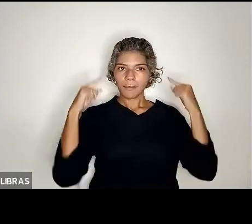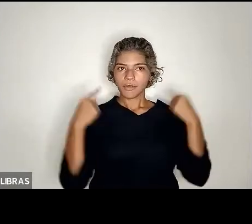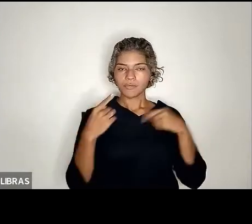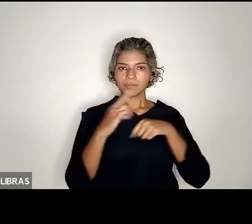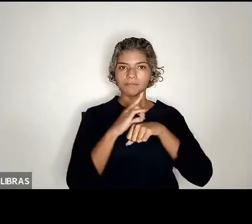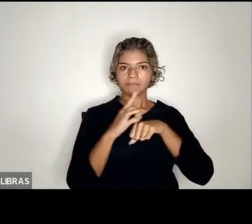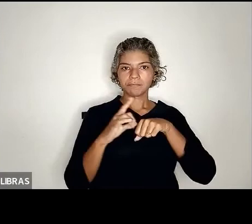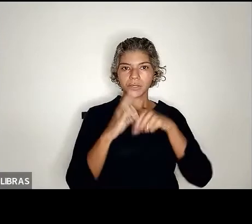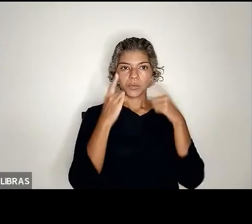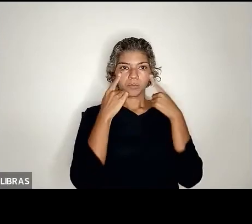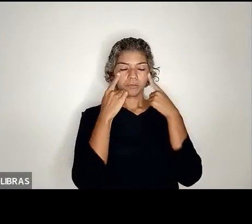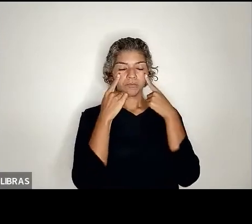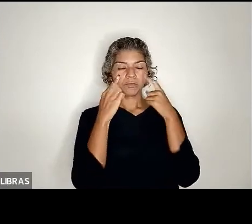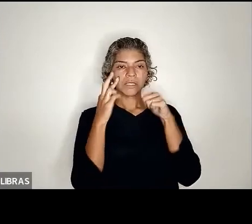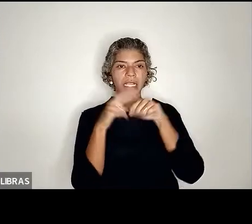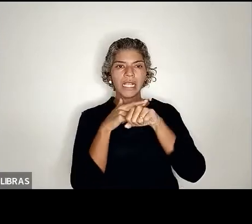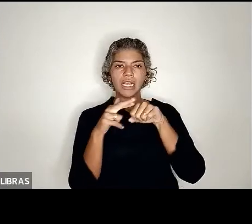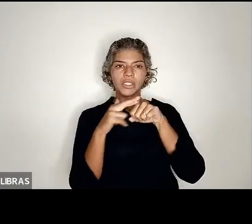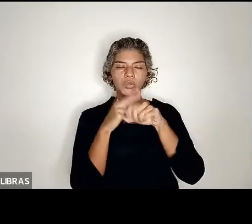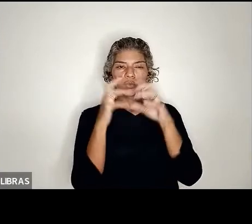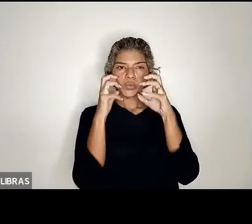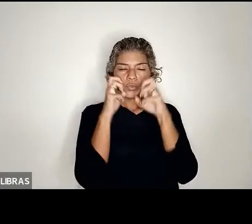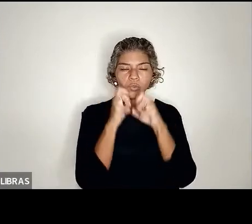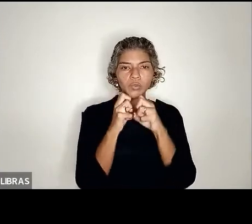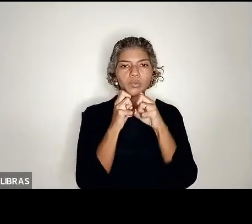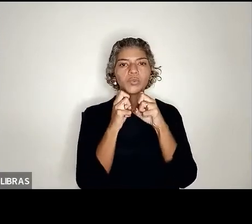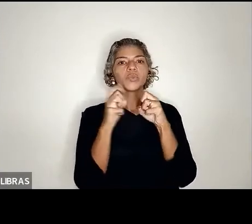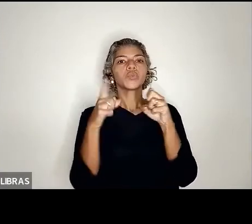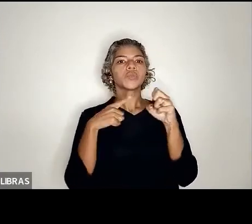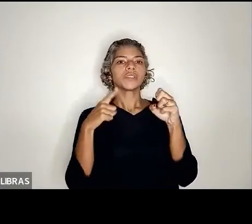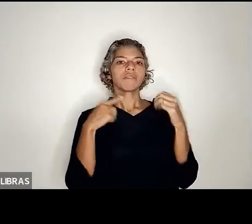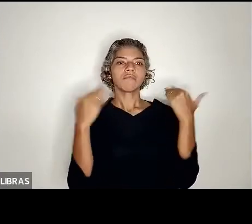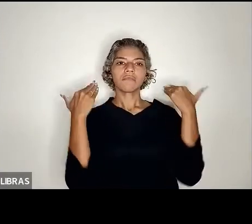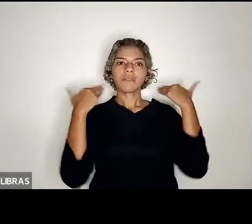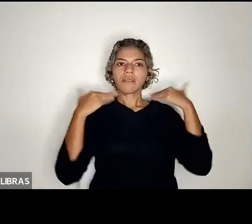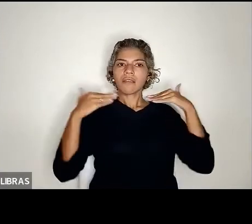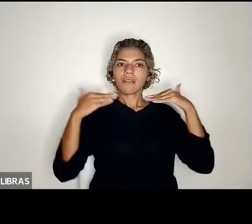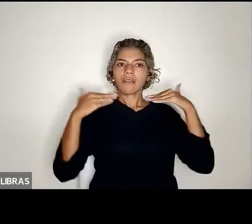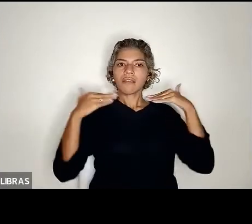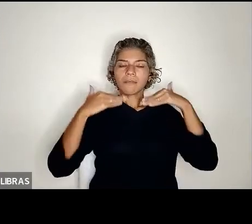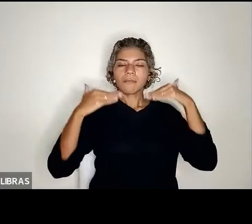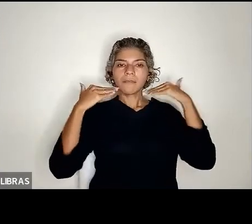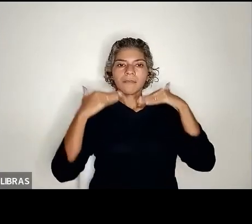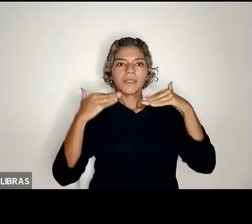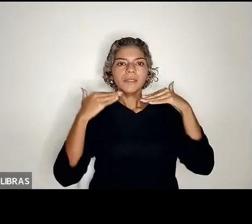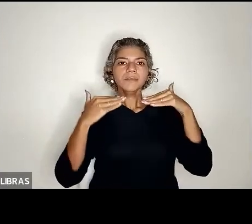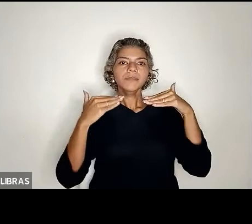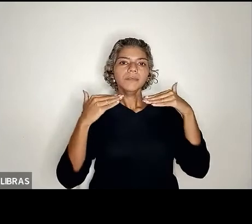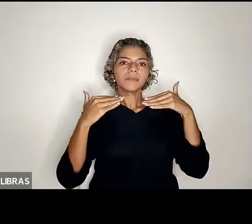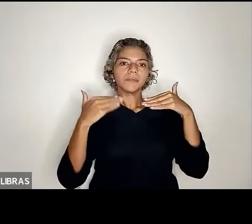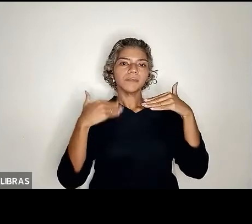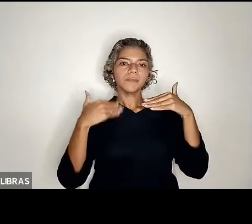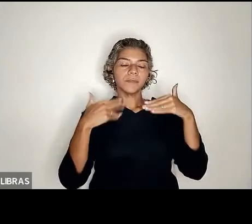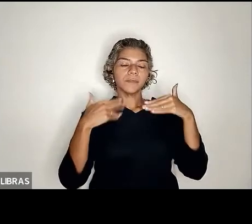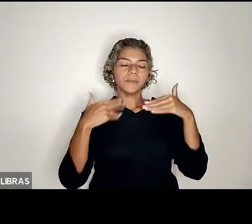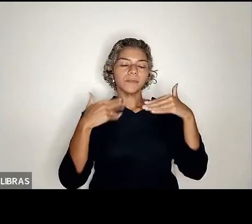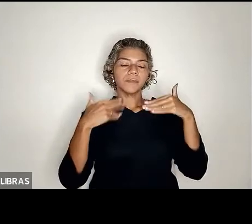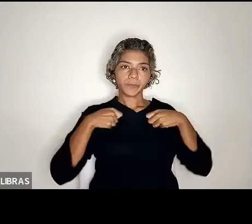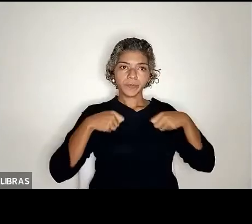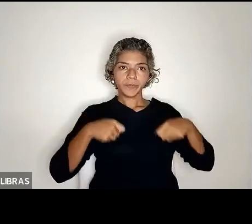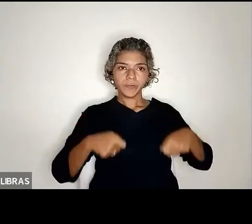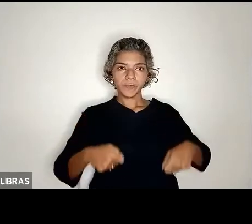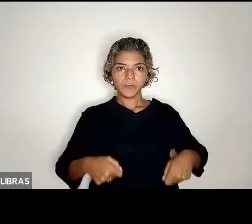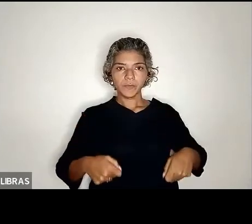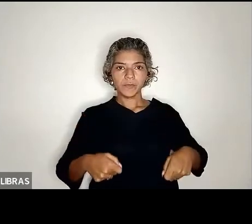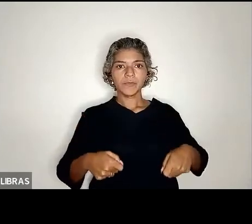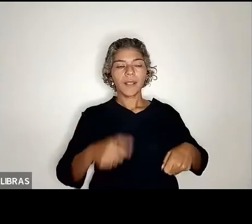rosto alongado, cabelos cacheados na altura do queixo. Eu estou usando uma blusa, né, que na verdade é um vestido,